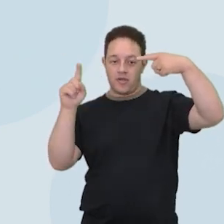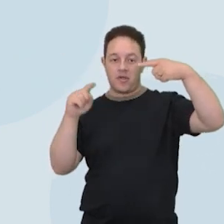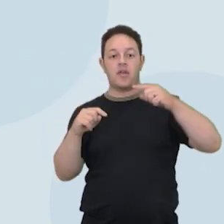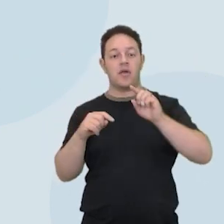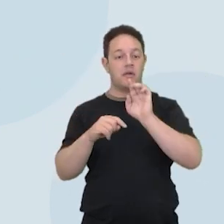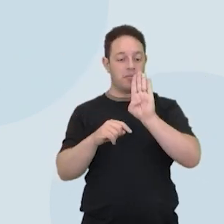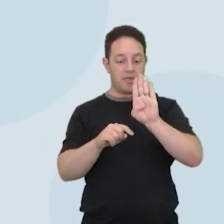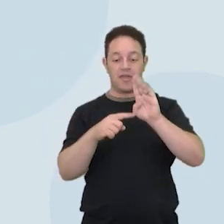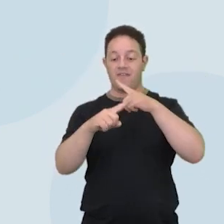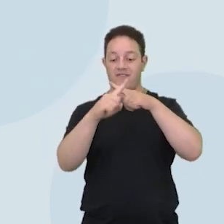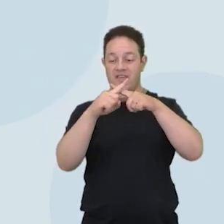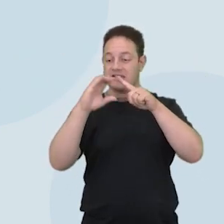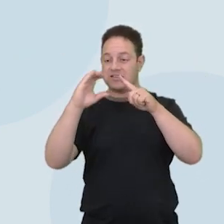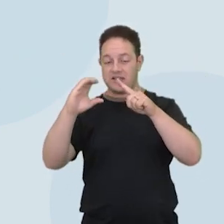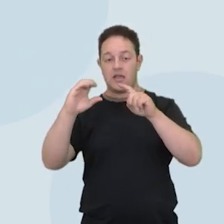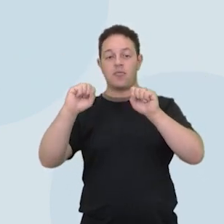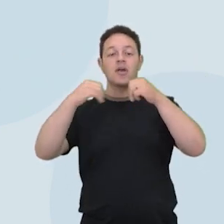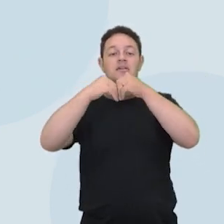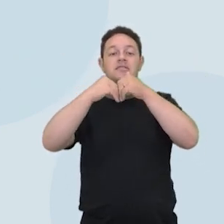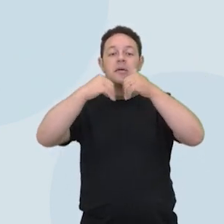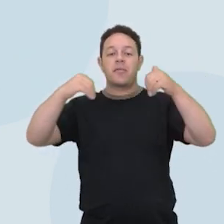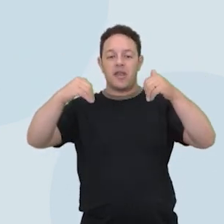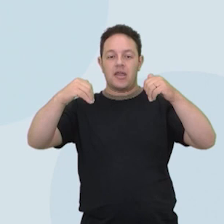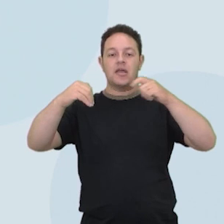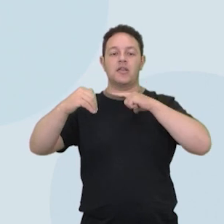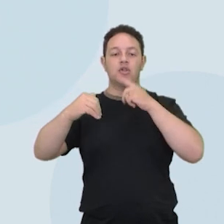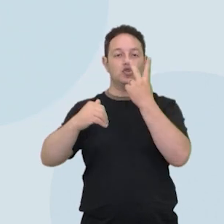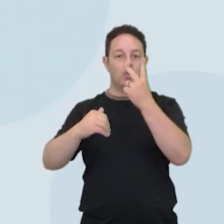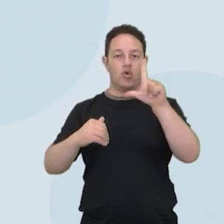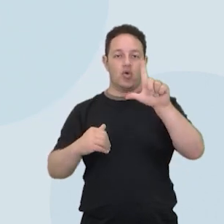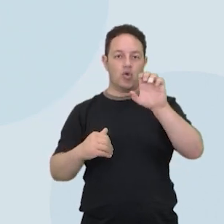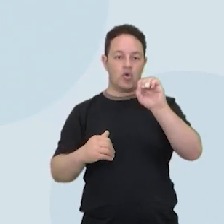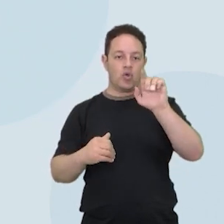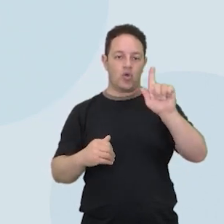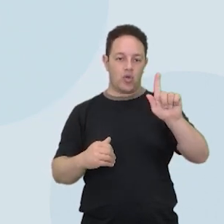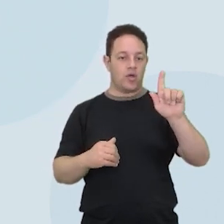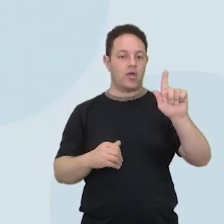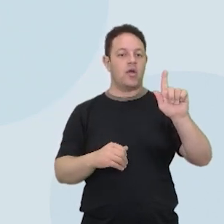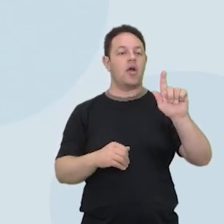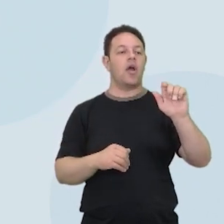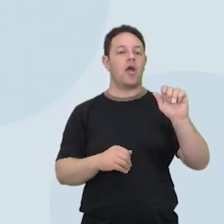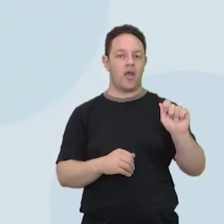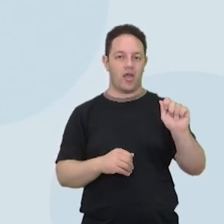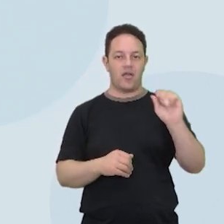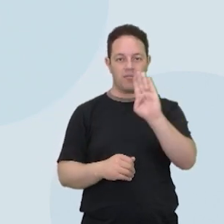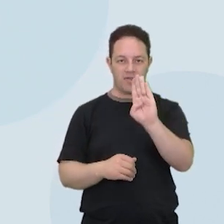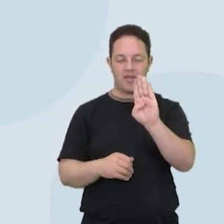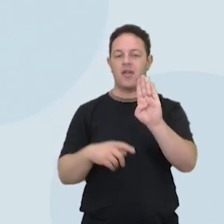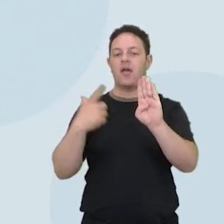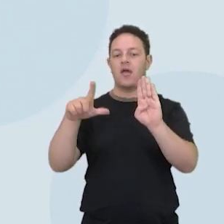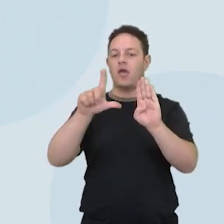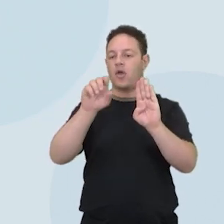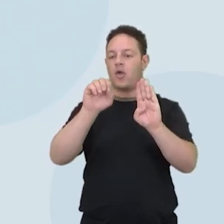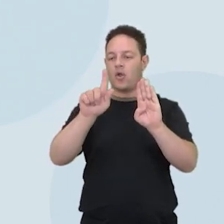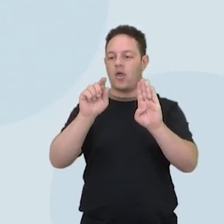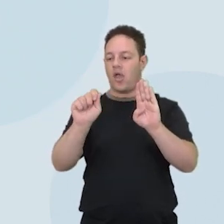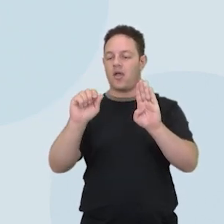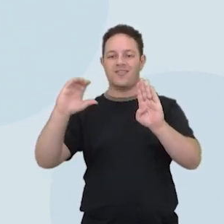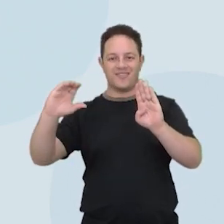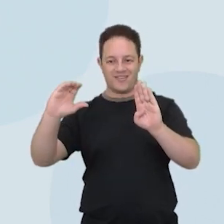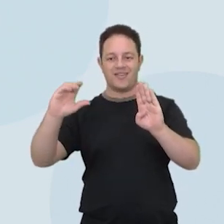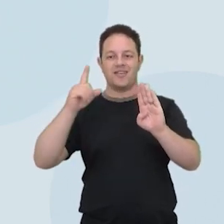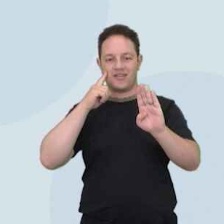posso separar esse produto em dois logaritmos, pela conta de adição. Então, se eu tenho log de